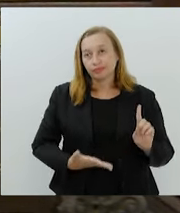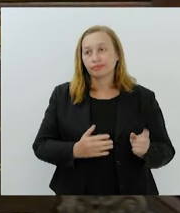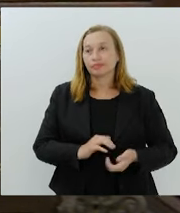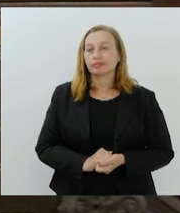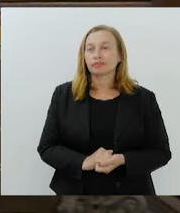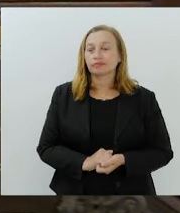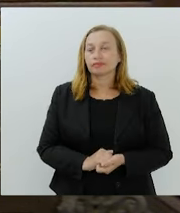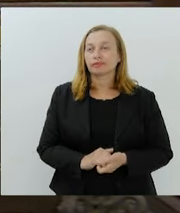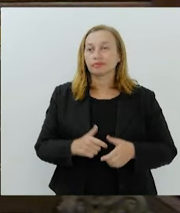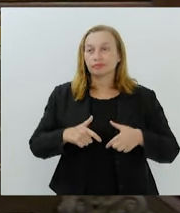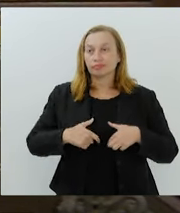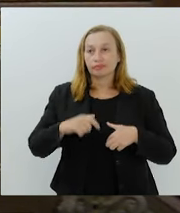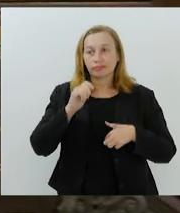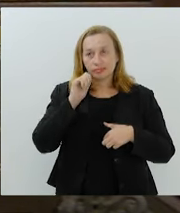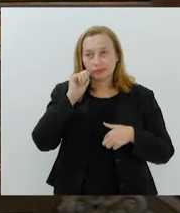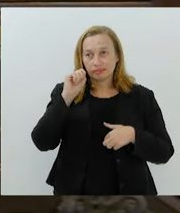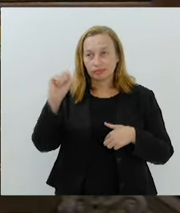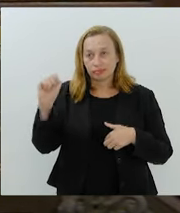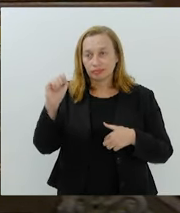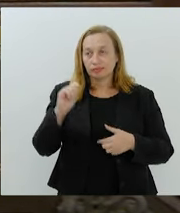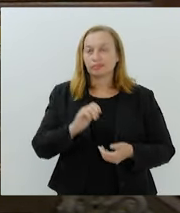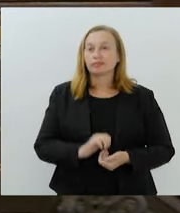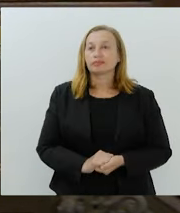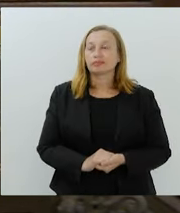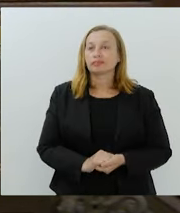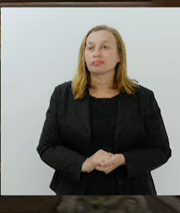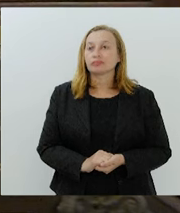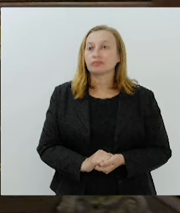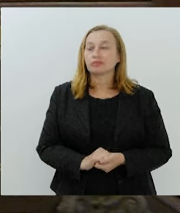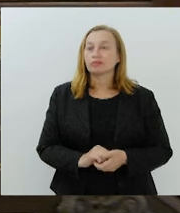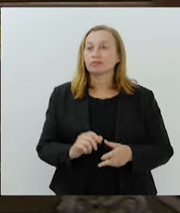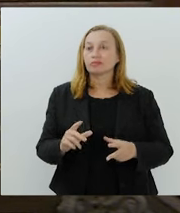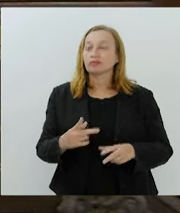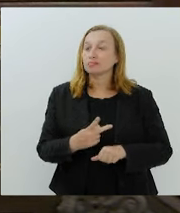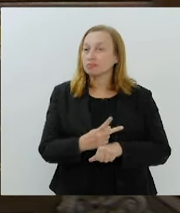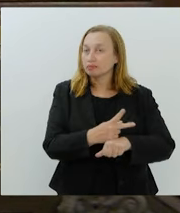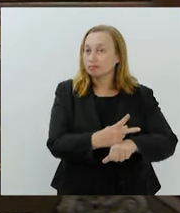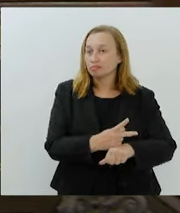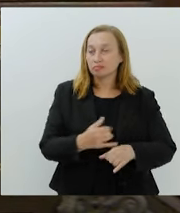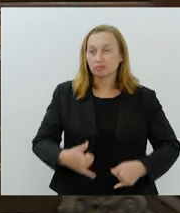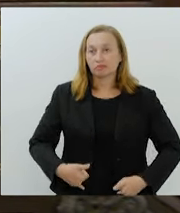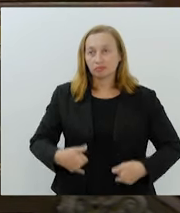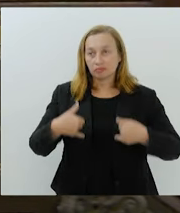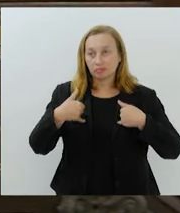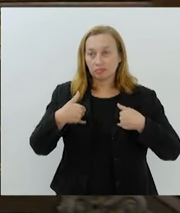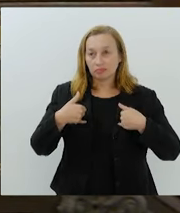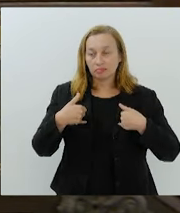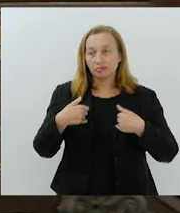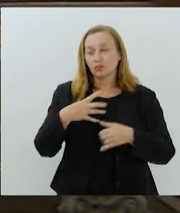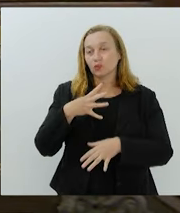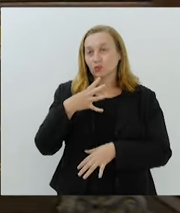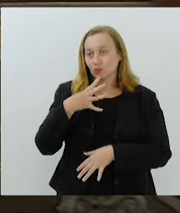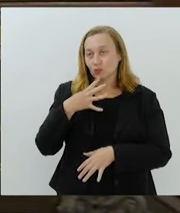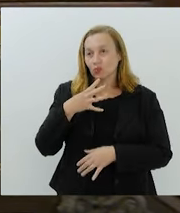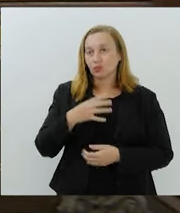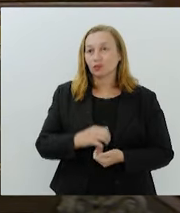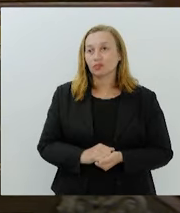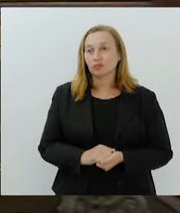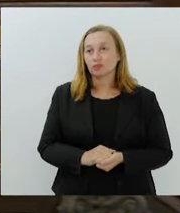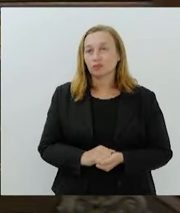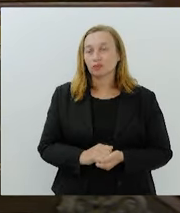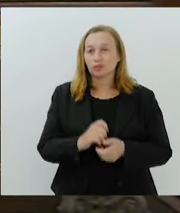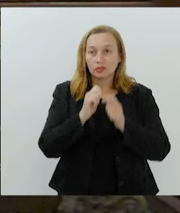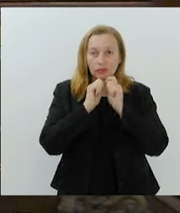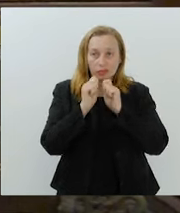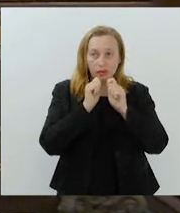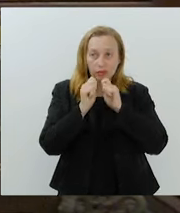Medalha Tiradentes, um prêmio, uma honra, é reconhecimento. E o jornalismo,